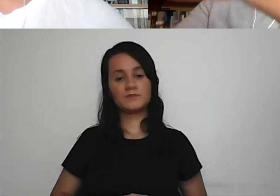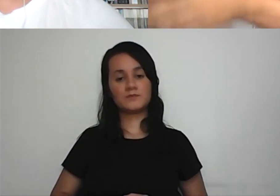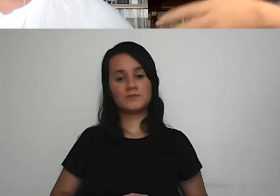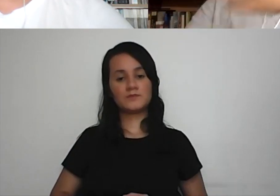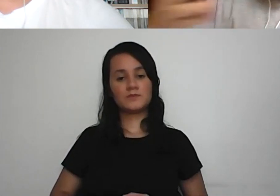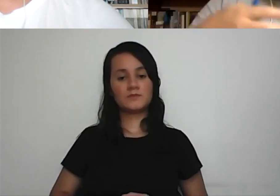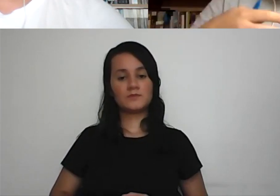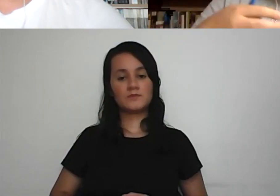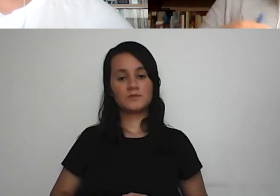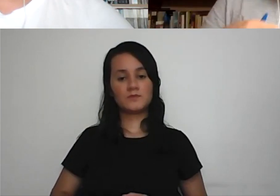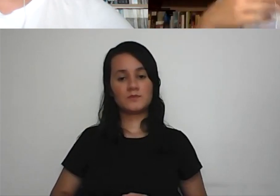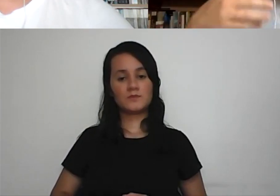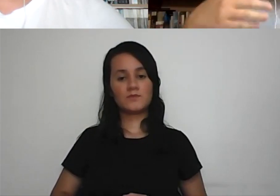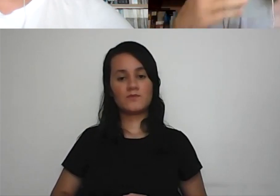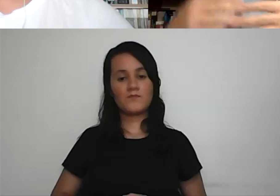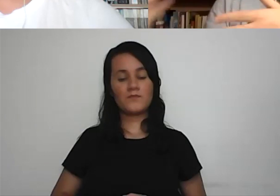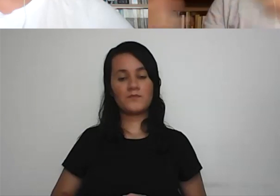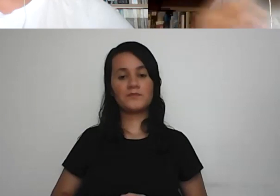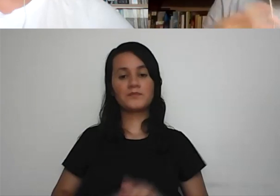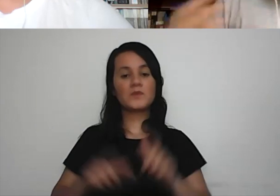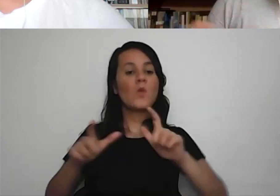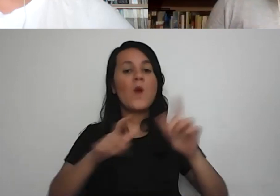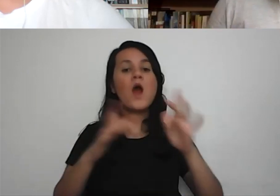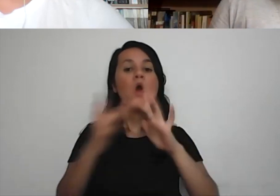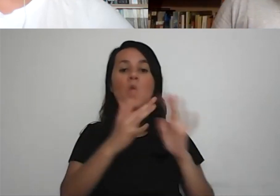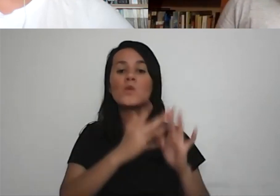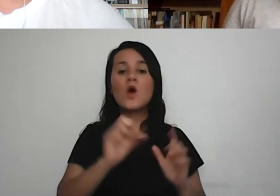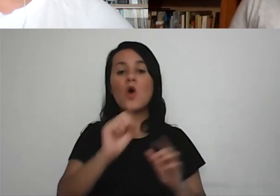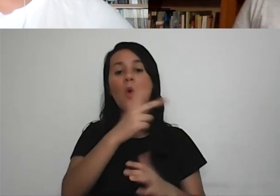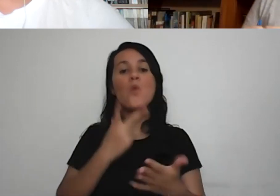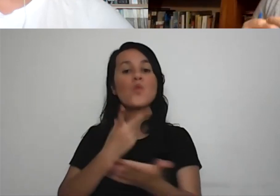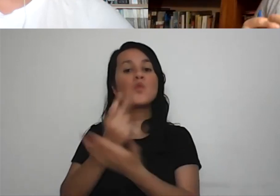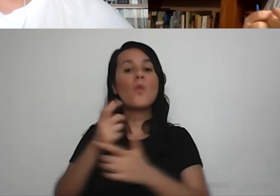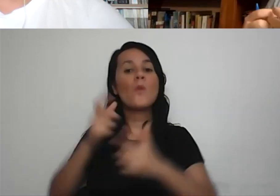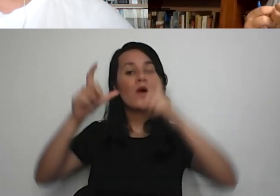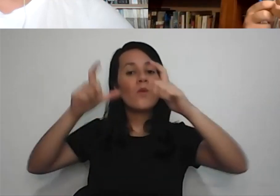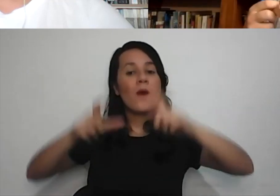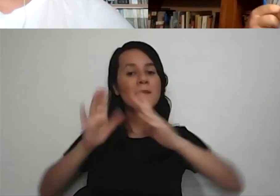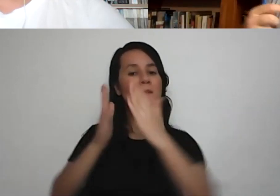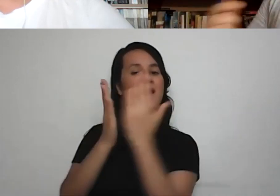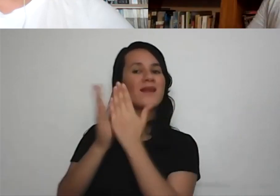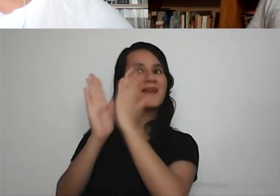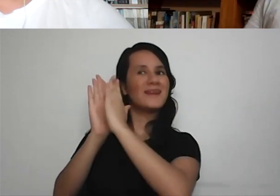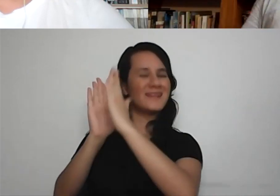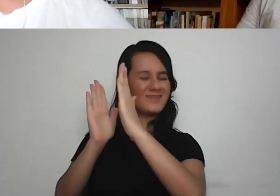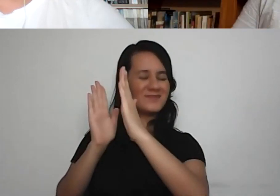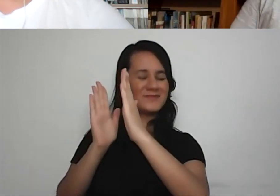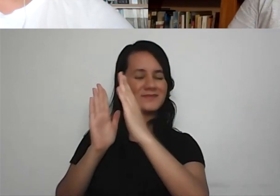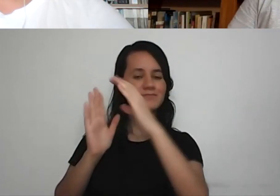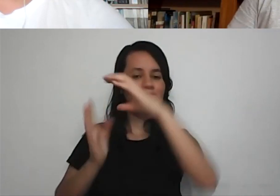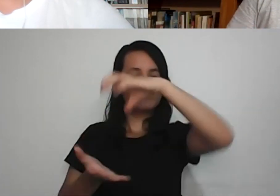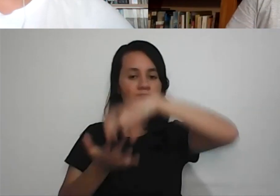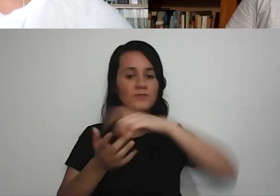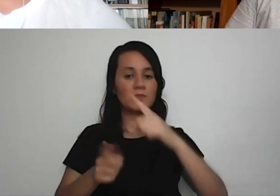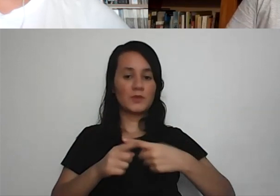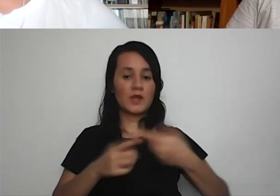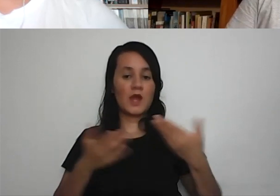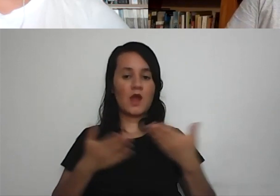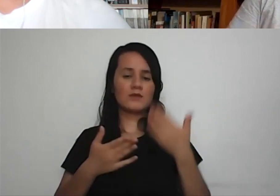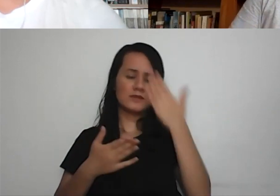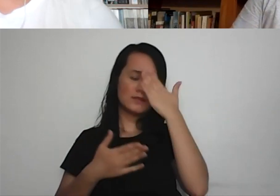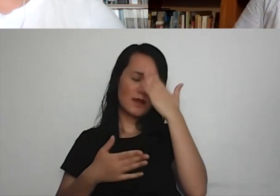contatos em que lugar, ou mesmo quem compra espaço numa livraria, quer dizer, porque a gente sabe que as livrarias nos